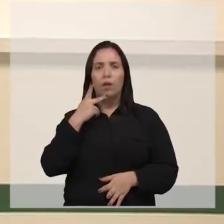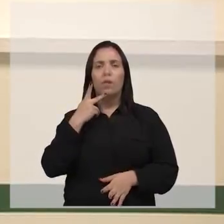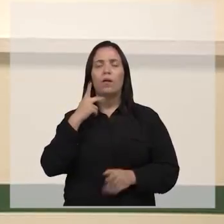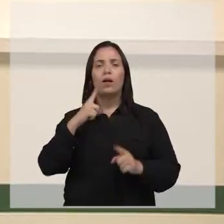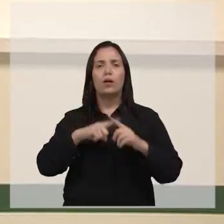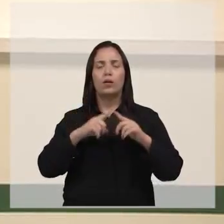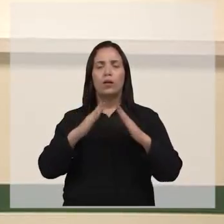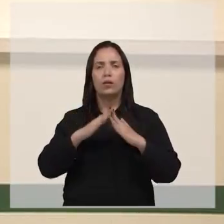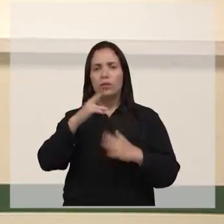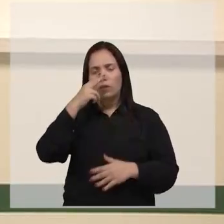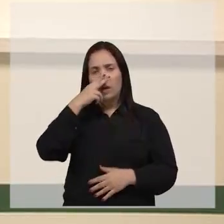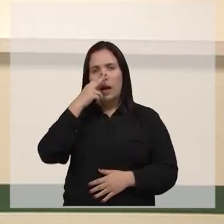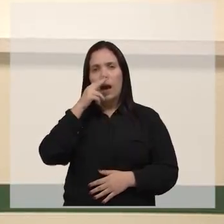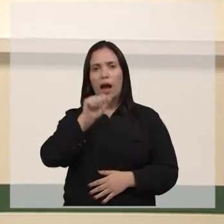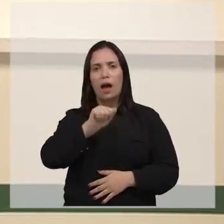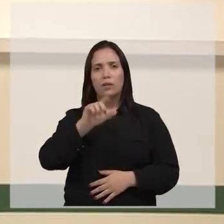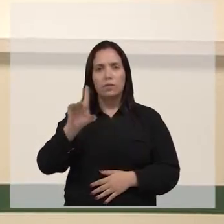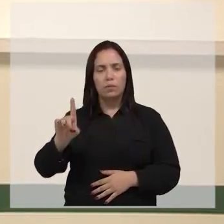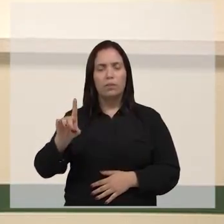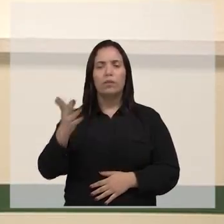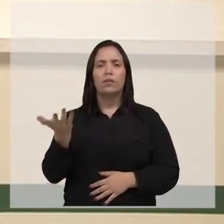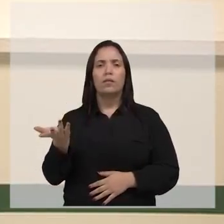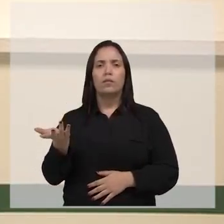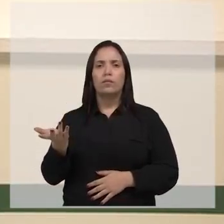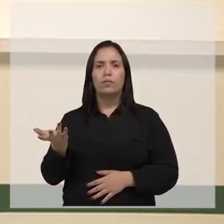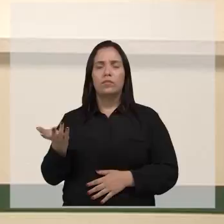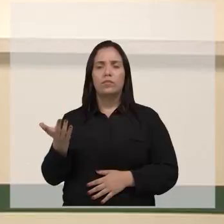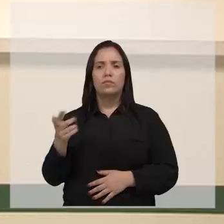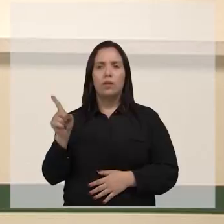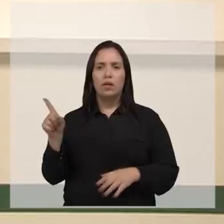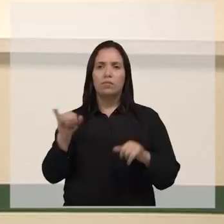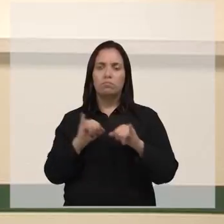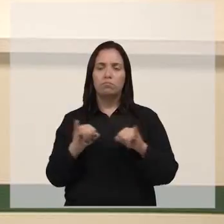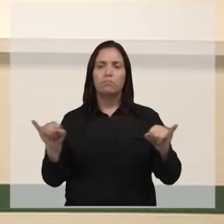né? Se citou até a corrente